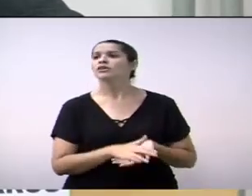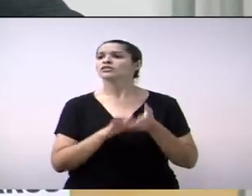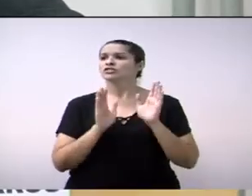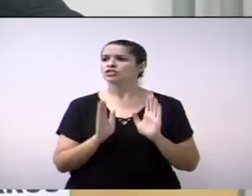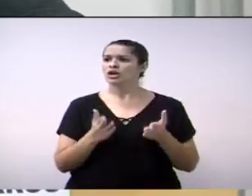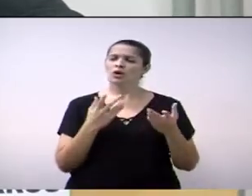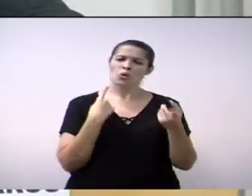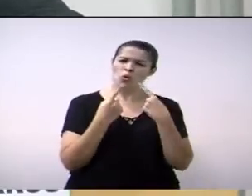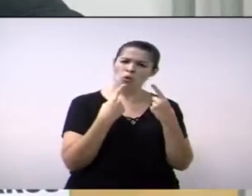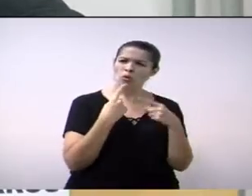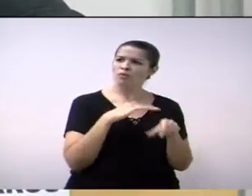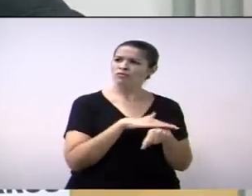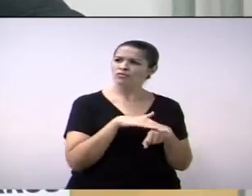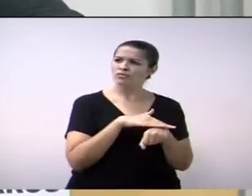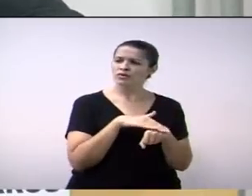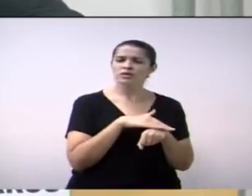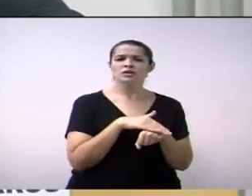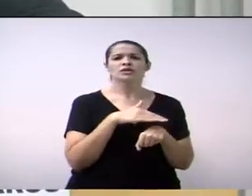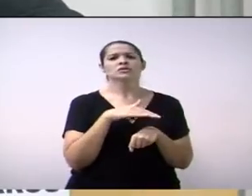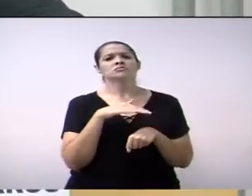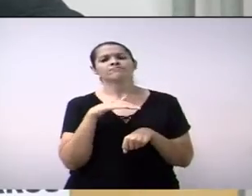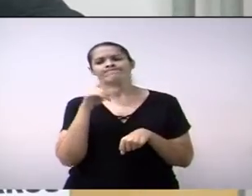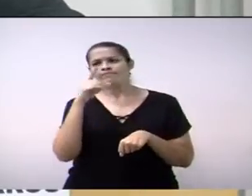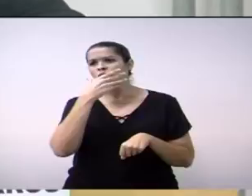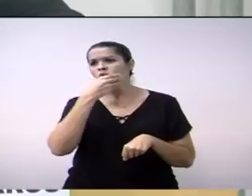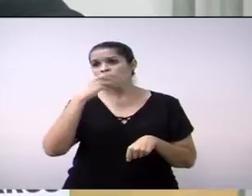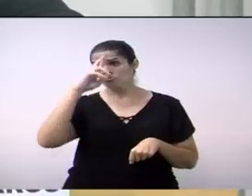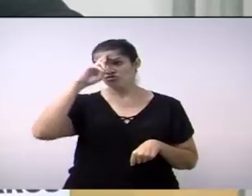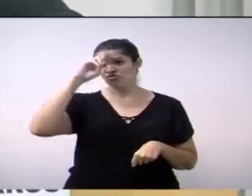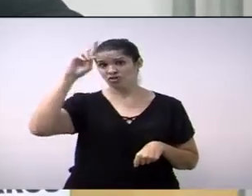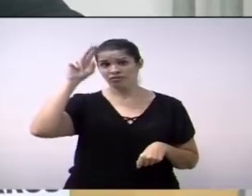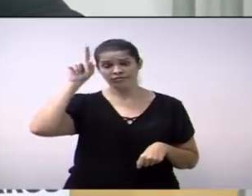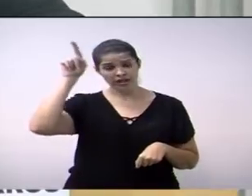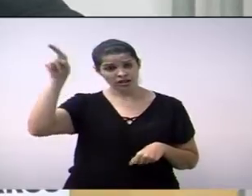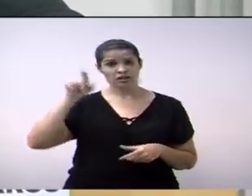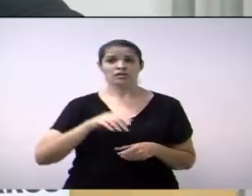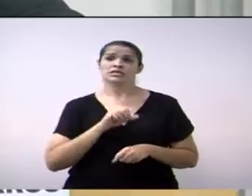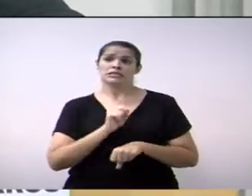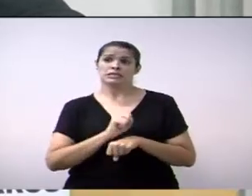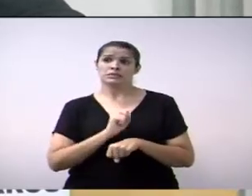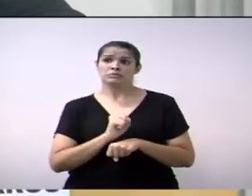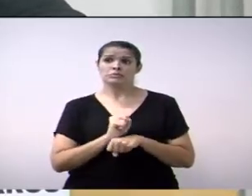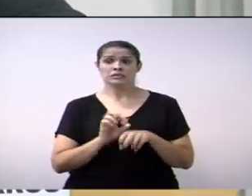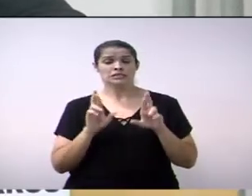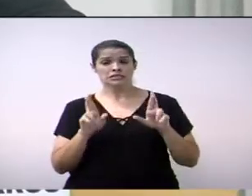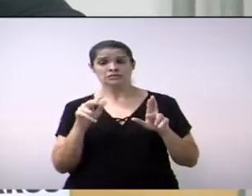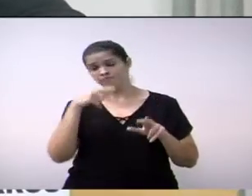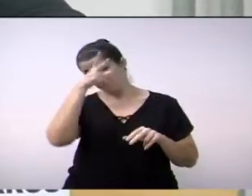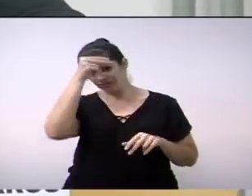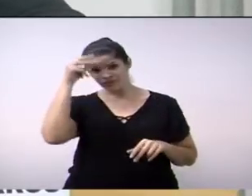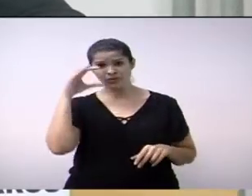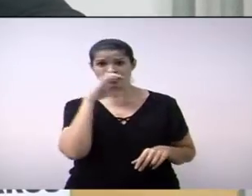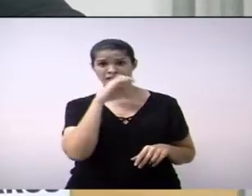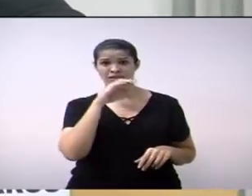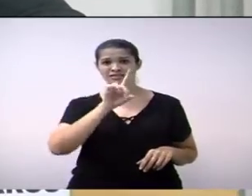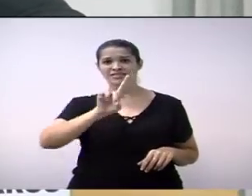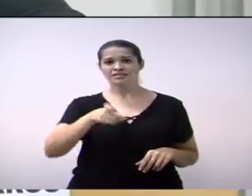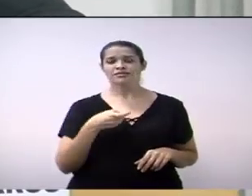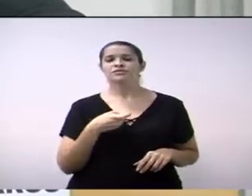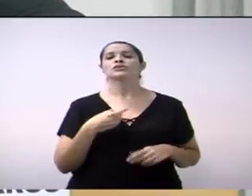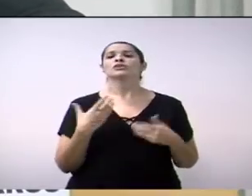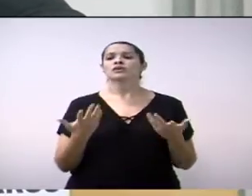foi muito solícito também, mostrou boa vontade, e nós estamos esperando um retorno do prefeito